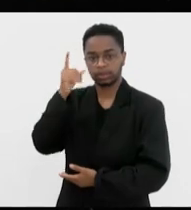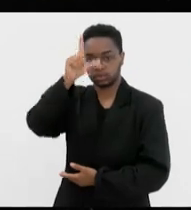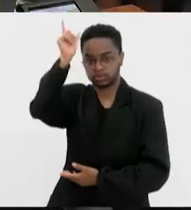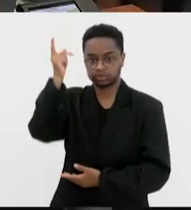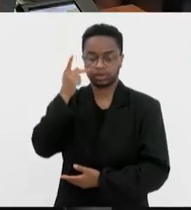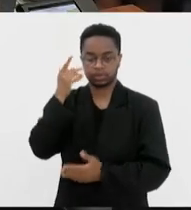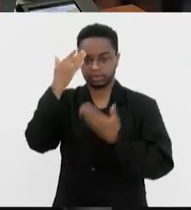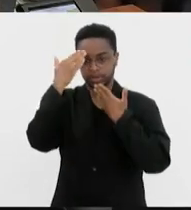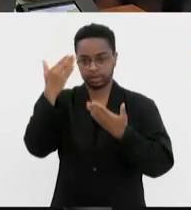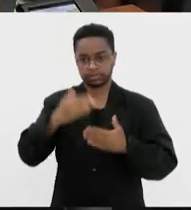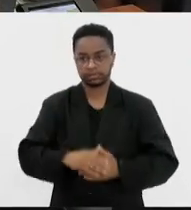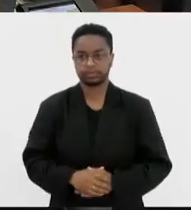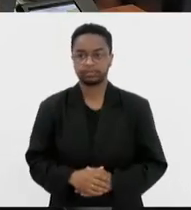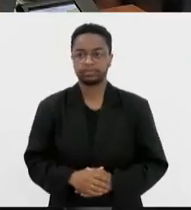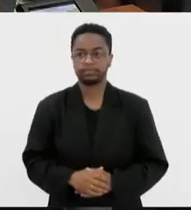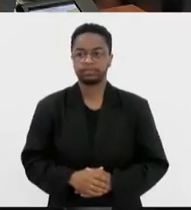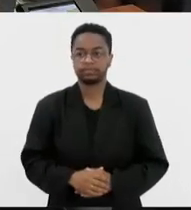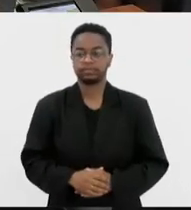obrigada.